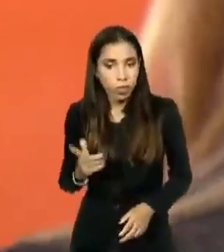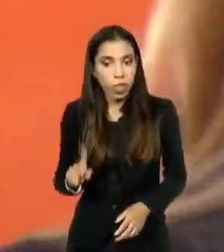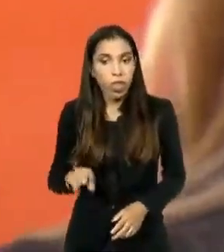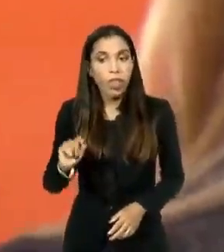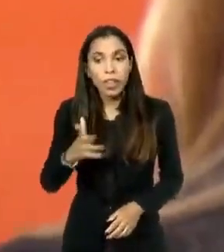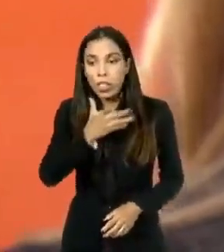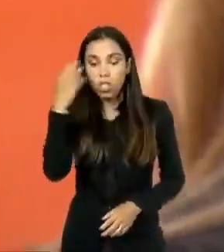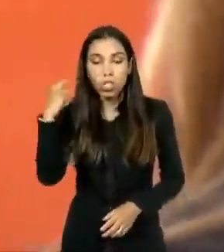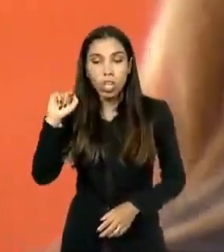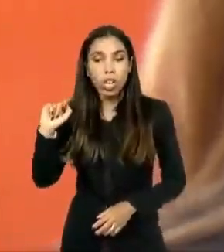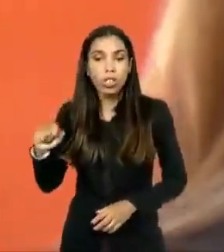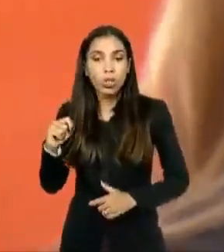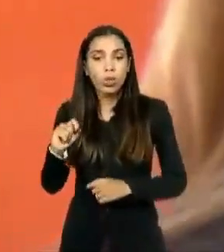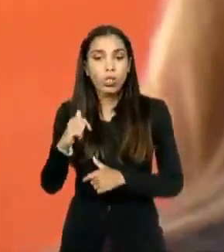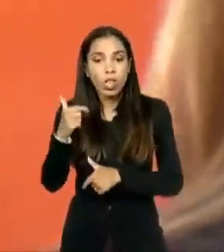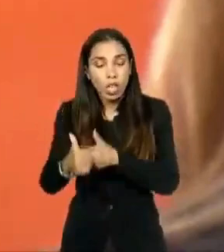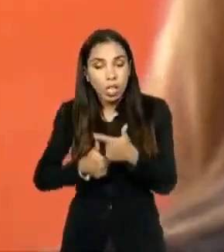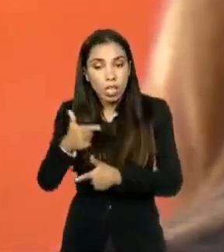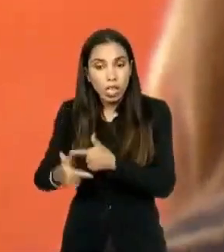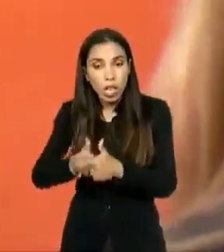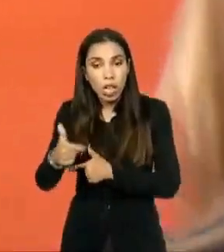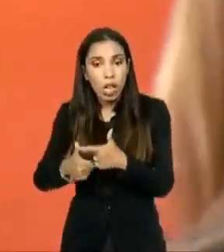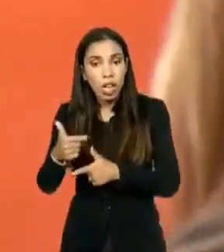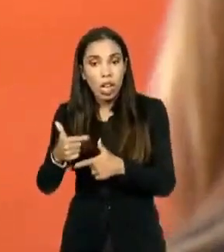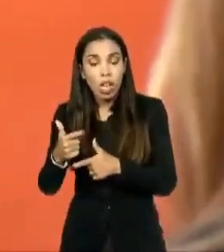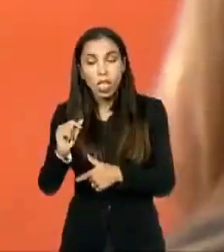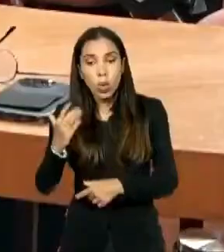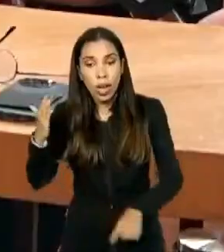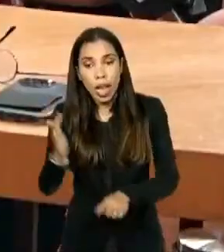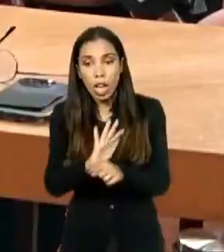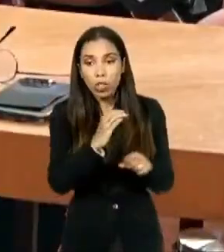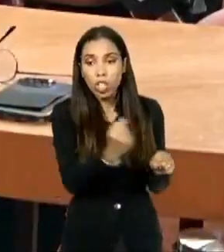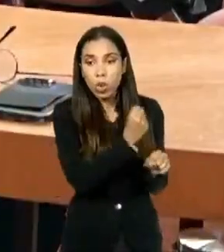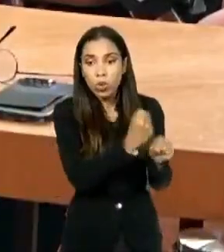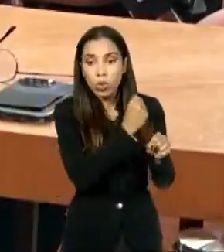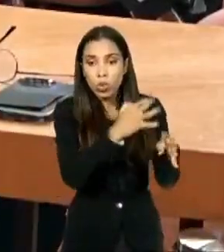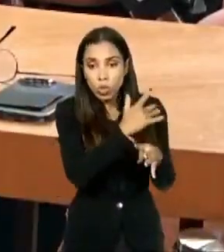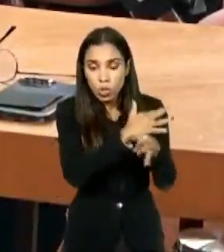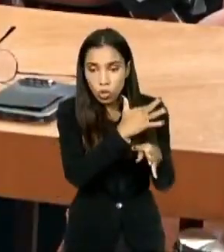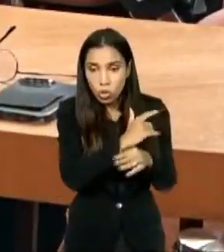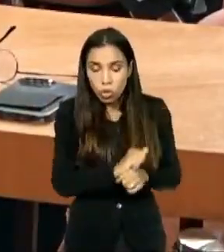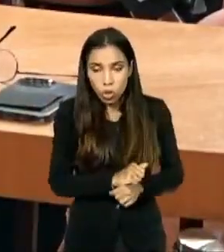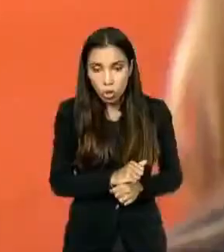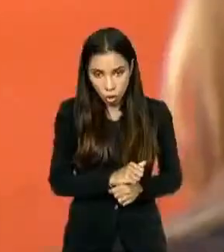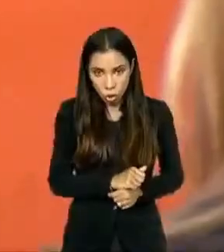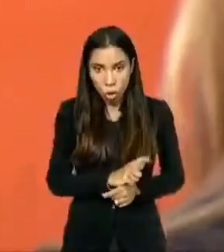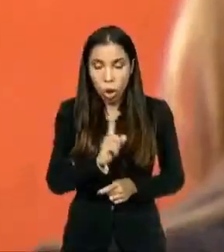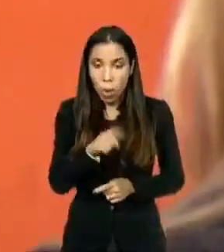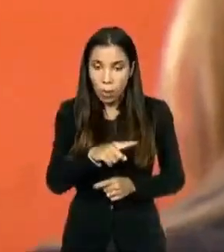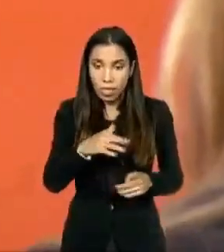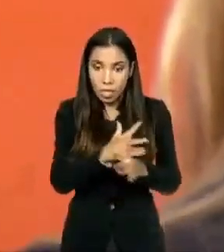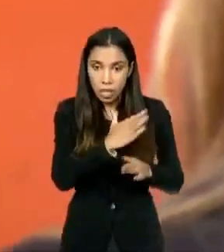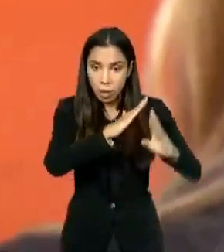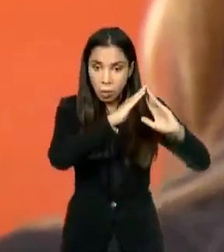ali existem os trabalhadores que constroem a cidade, não só a cidade informal que eles moram,